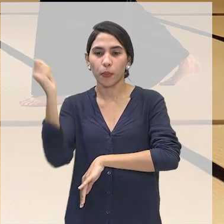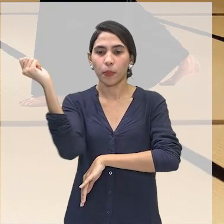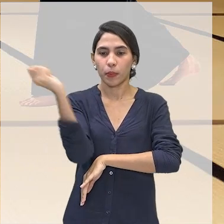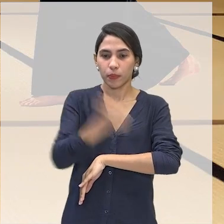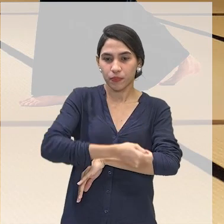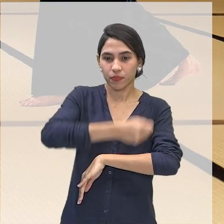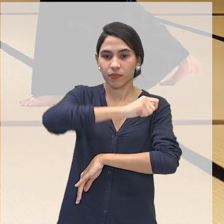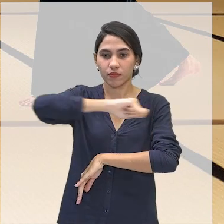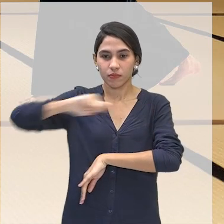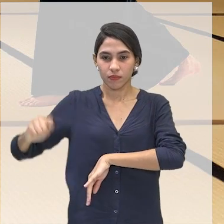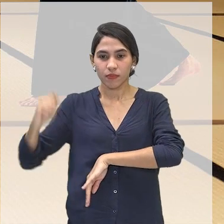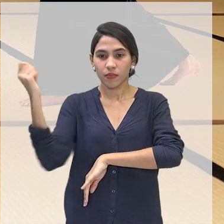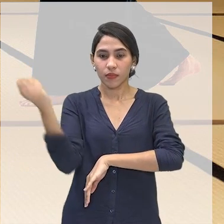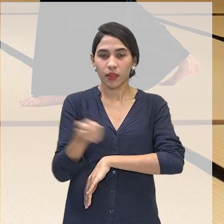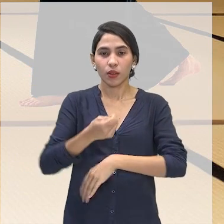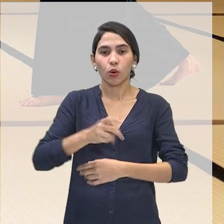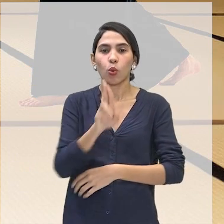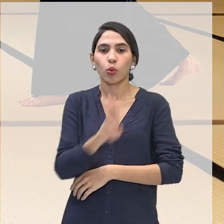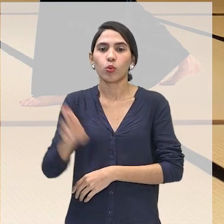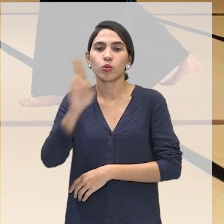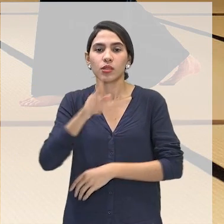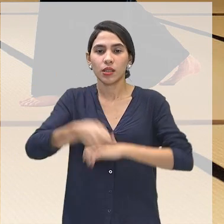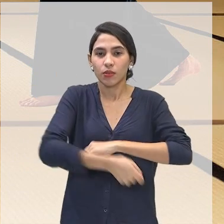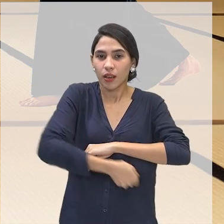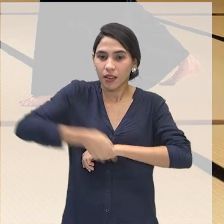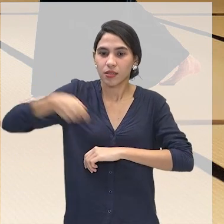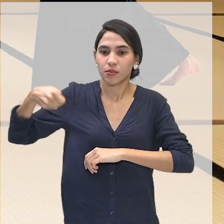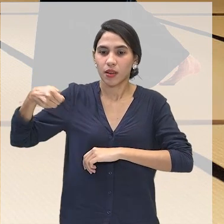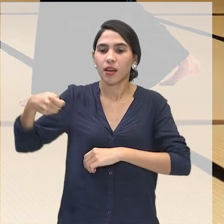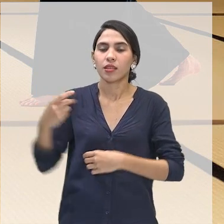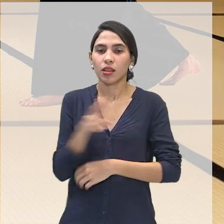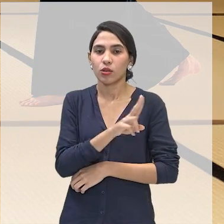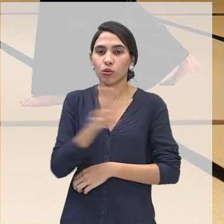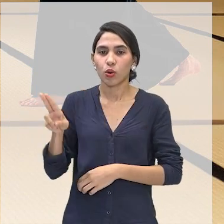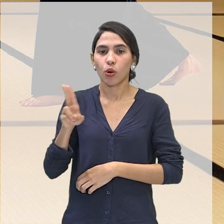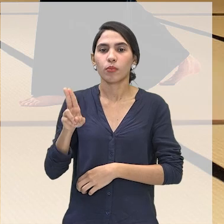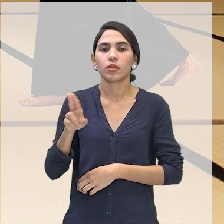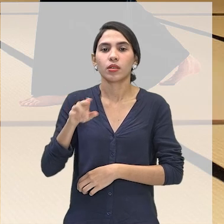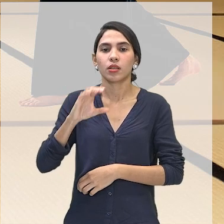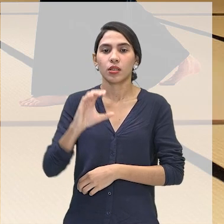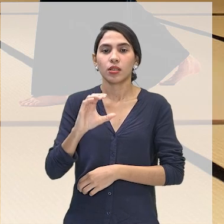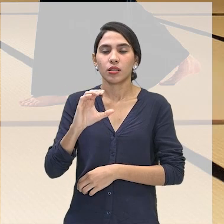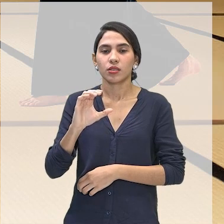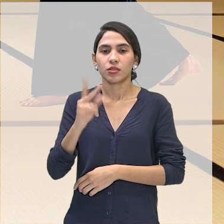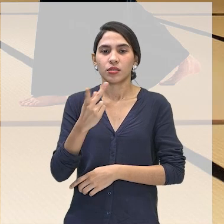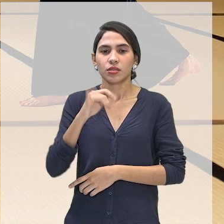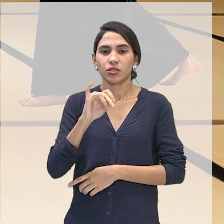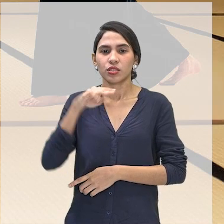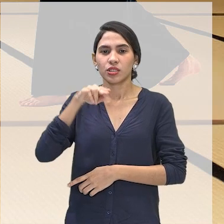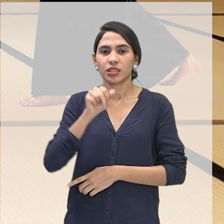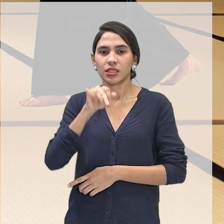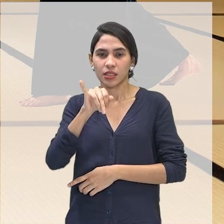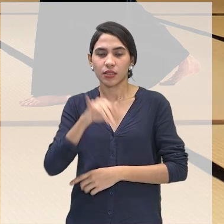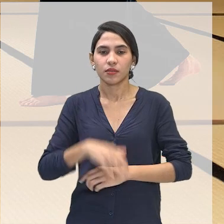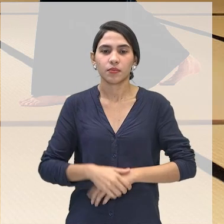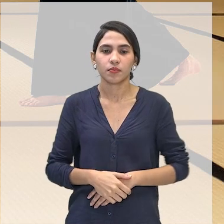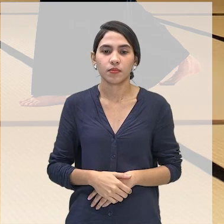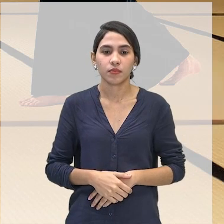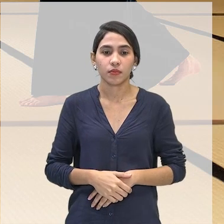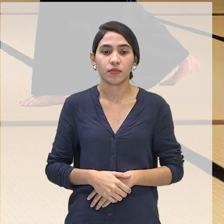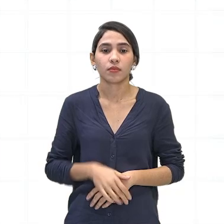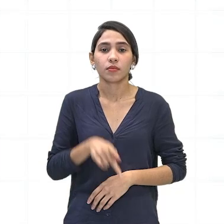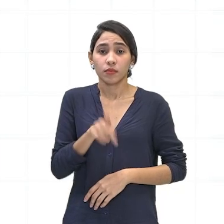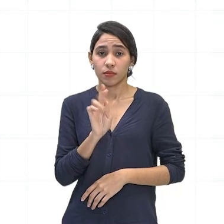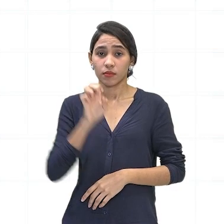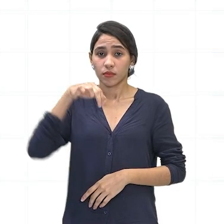que são feitos aí com o uso da espada, que é chamada de Shinai. Prosseguindo,